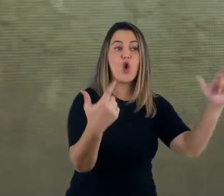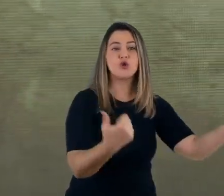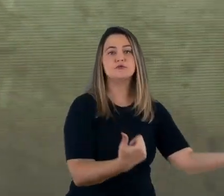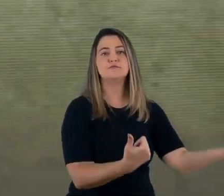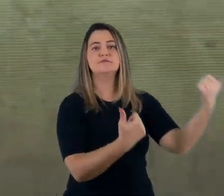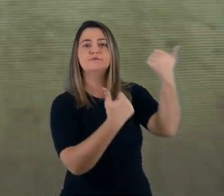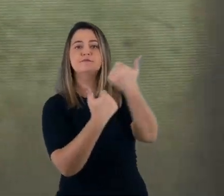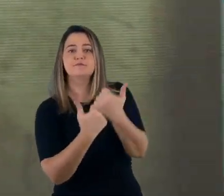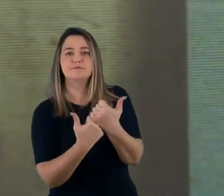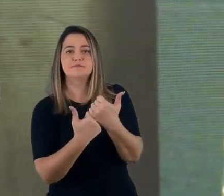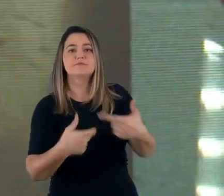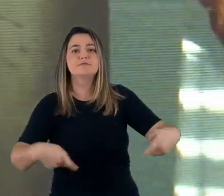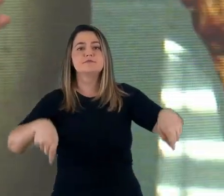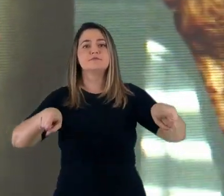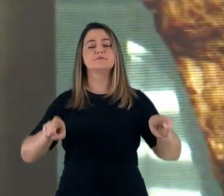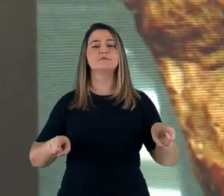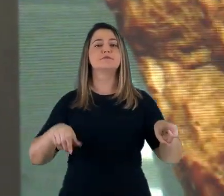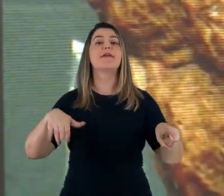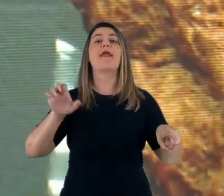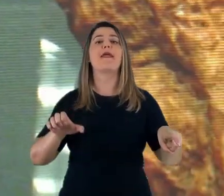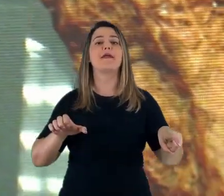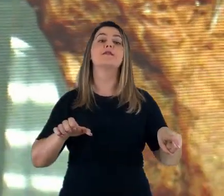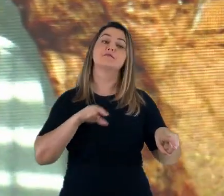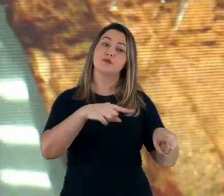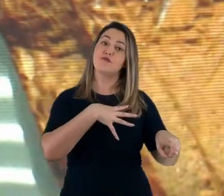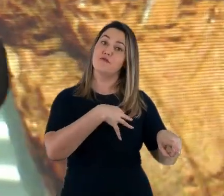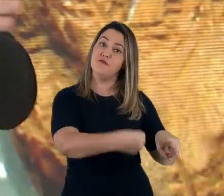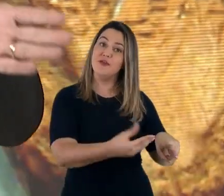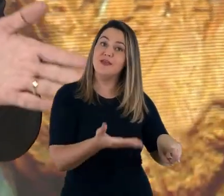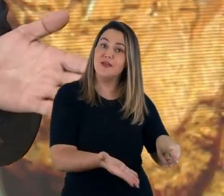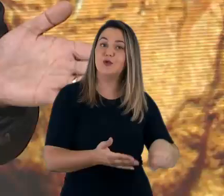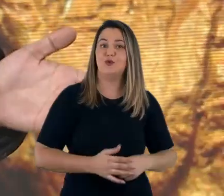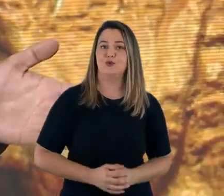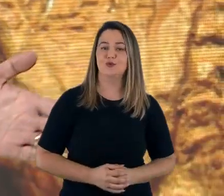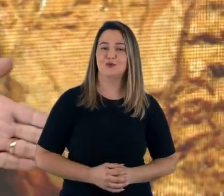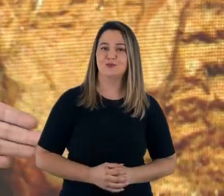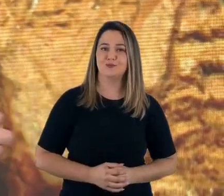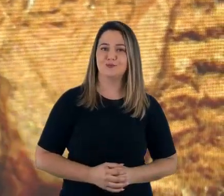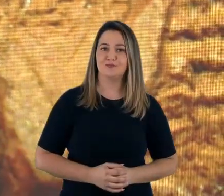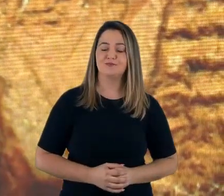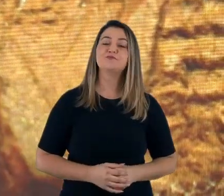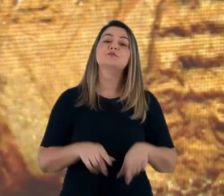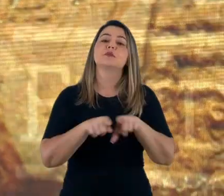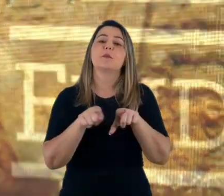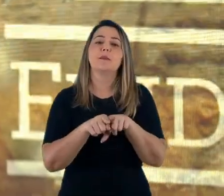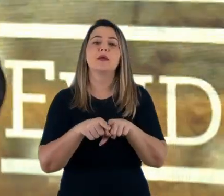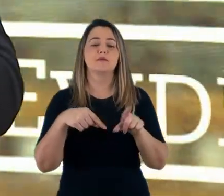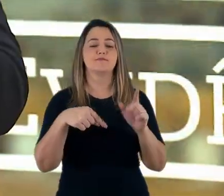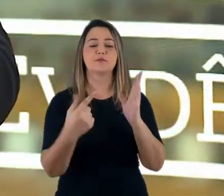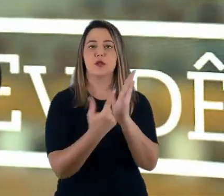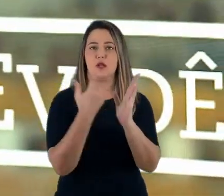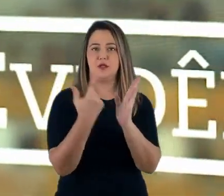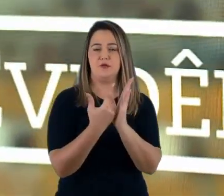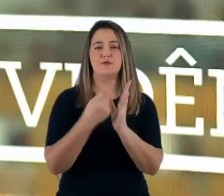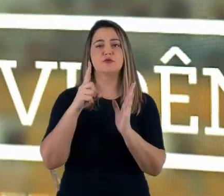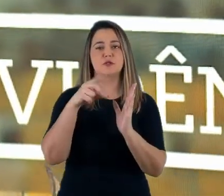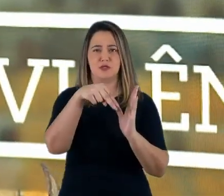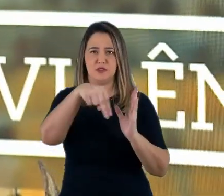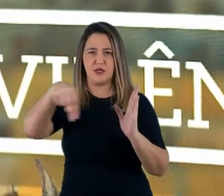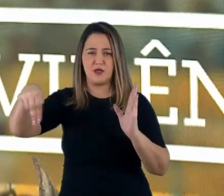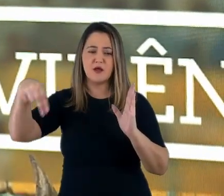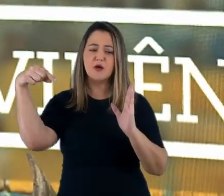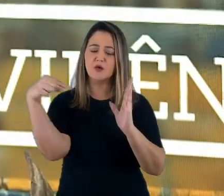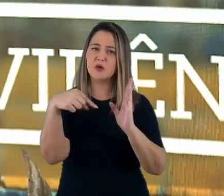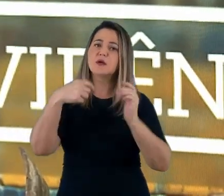Infelizmente, os cilindros nada mencionam sobre o banquete real mencionado no livro de Daniel, mas só de terem confirmado